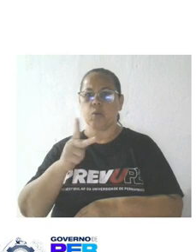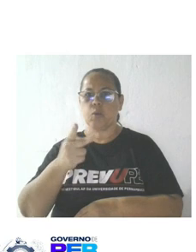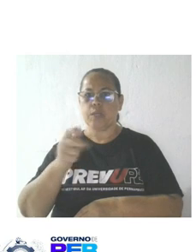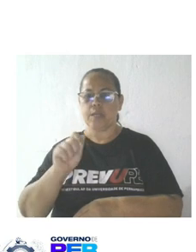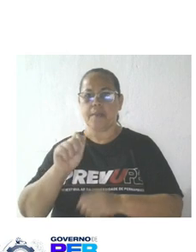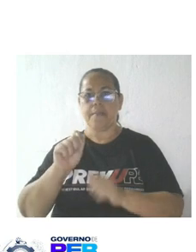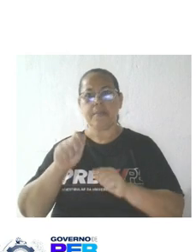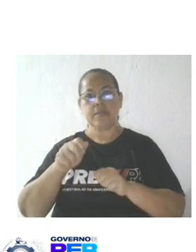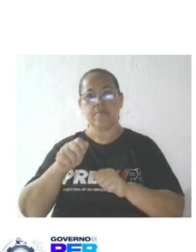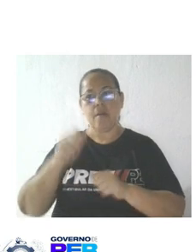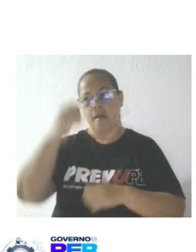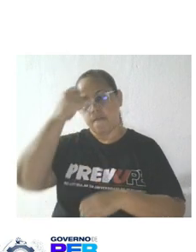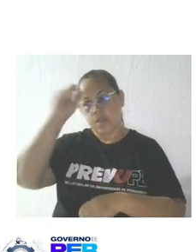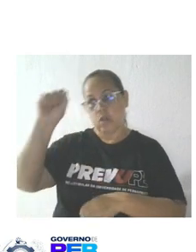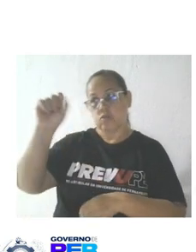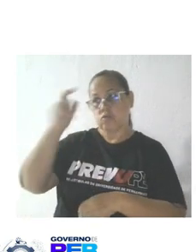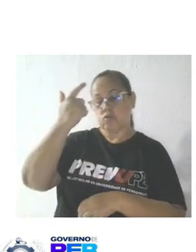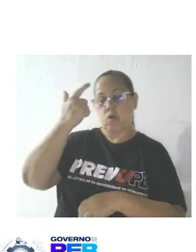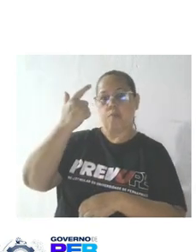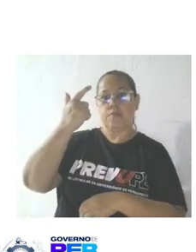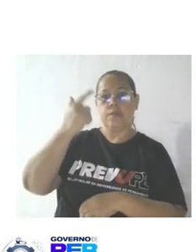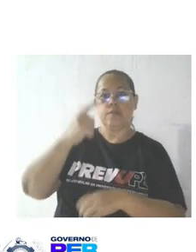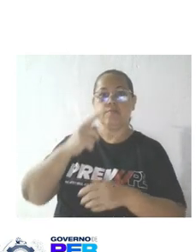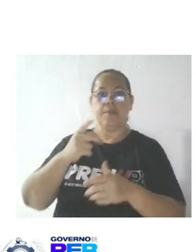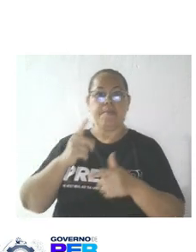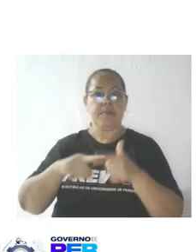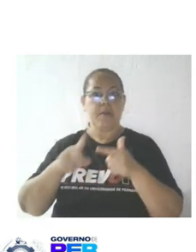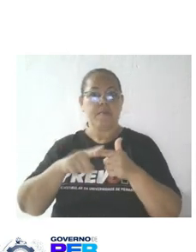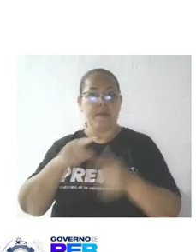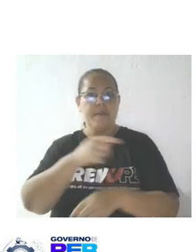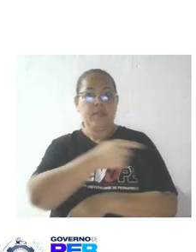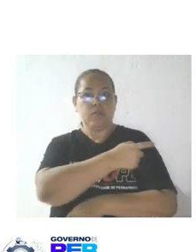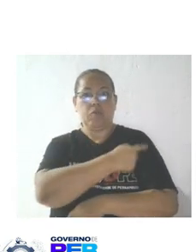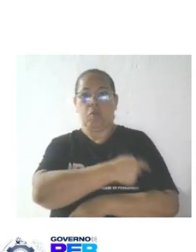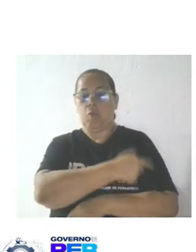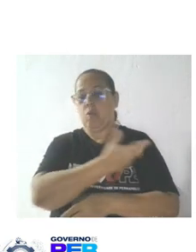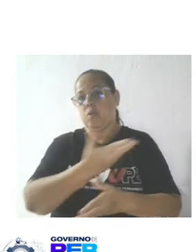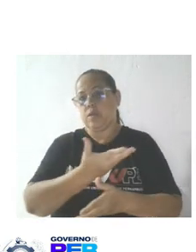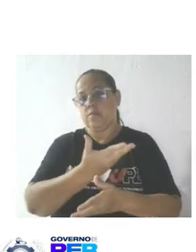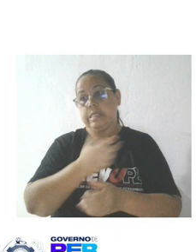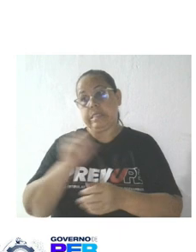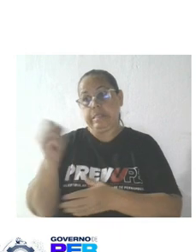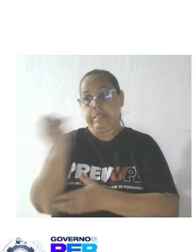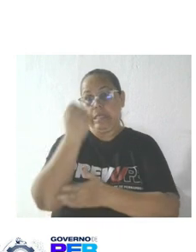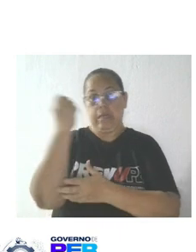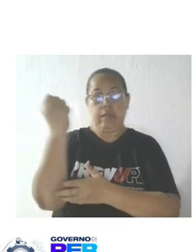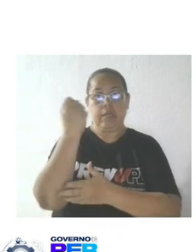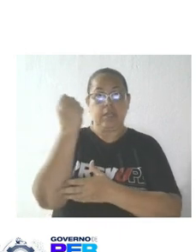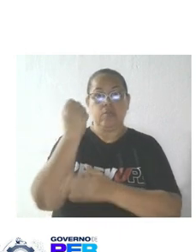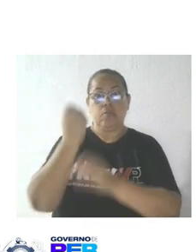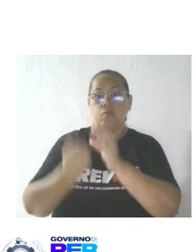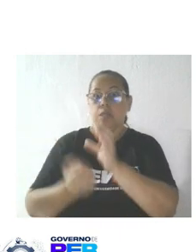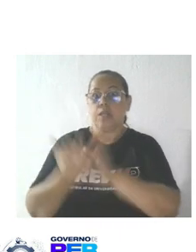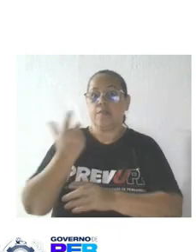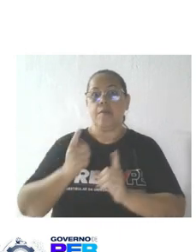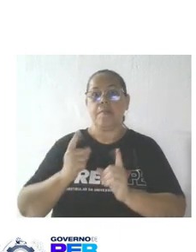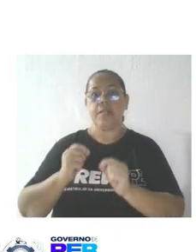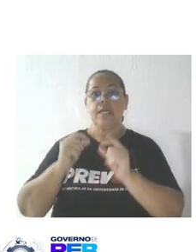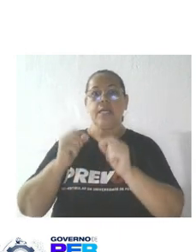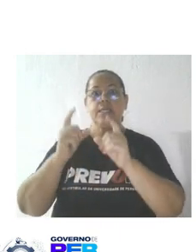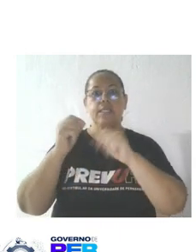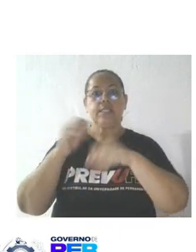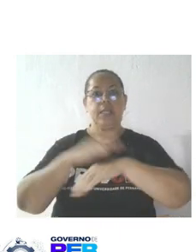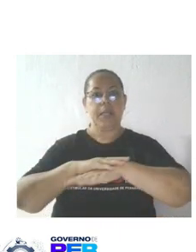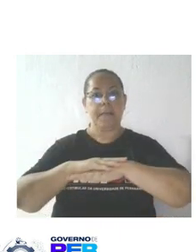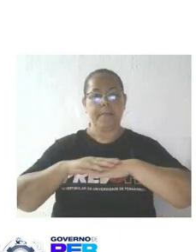contato com o sol para não criar lesões no local tatuado. E, em casos mais graves, o desenvolvimento de câncer de pele. E